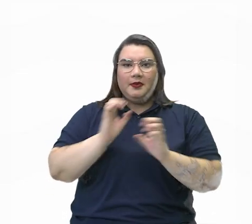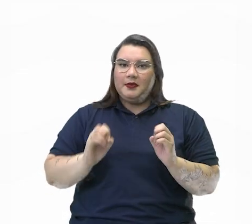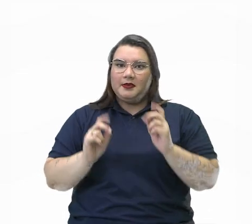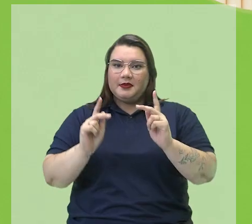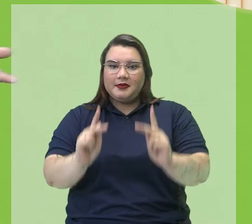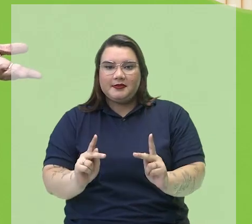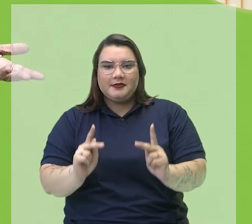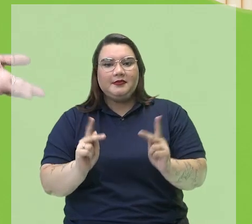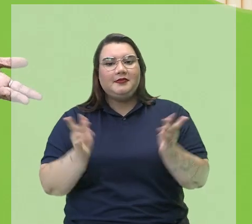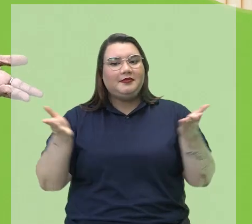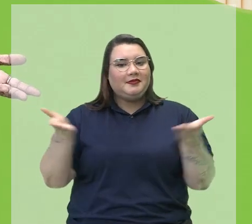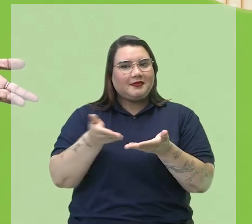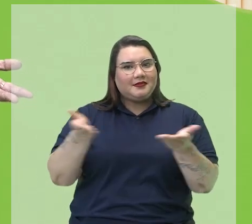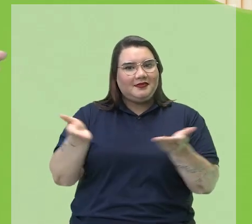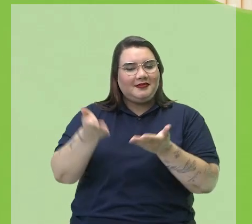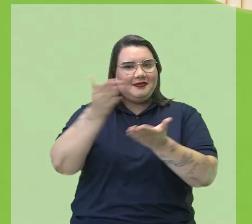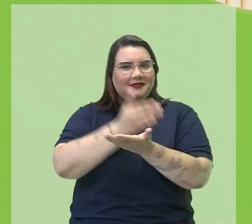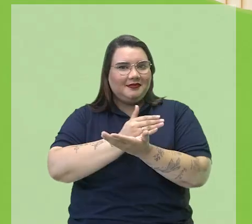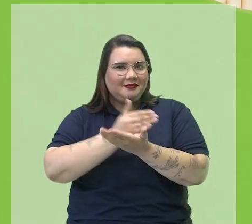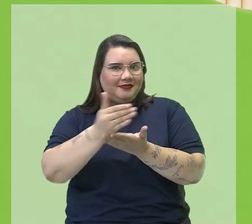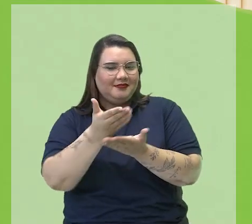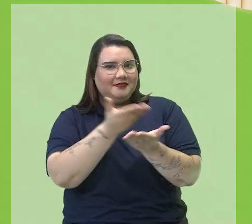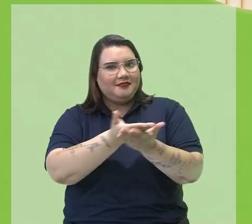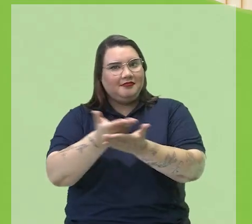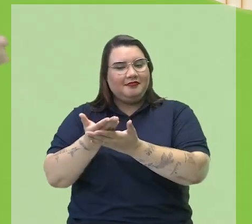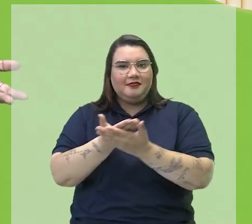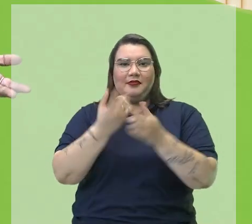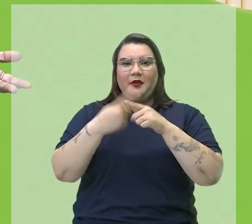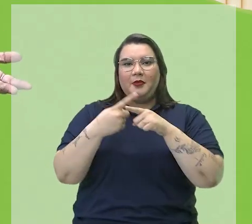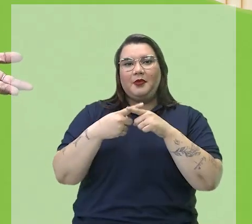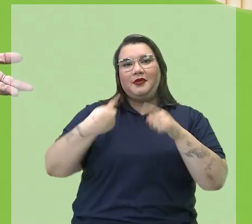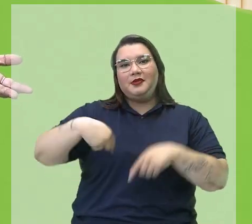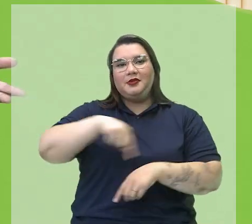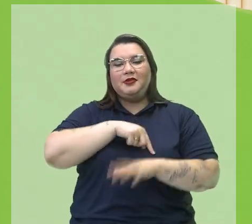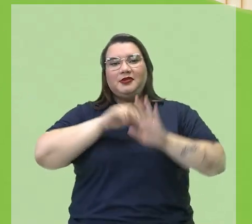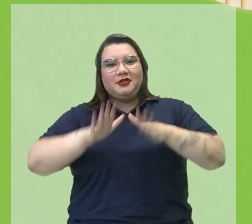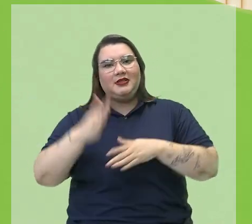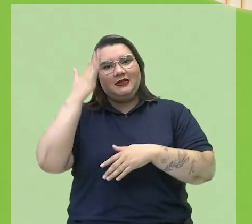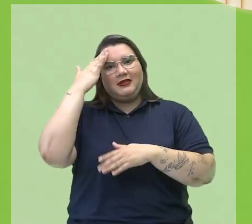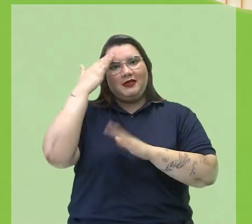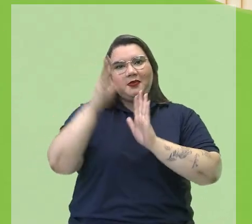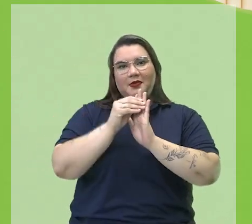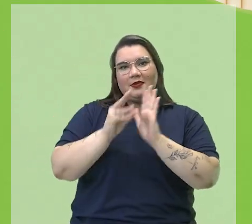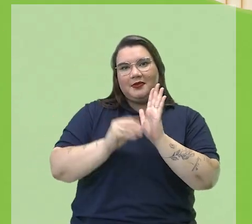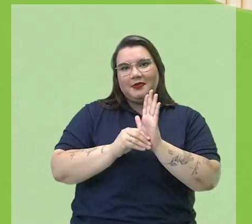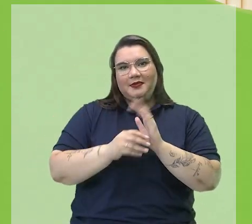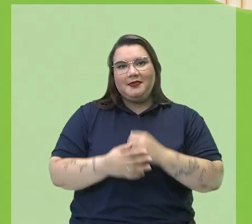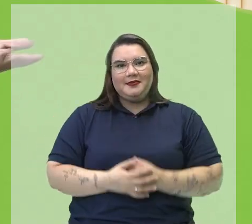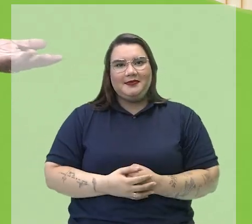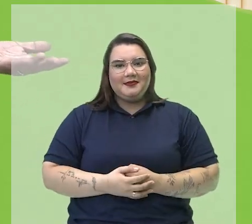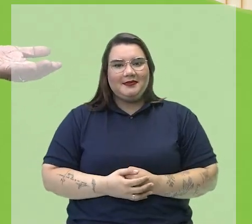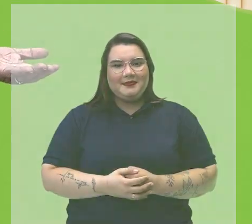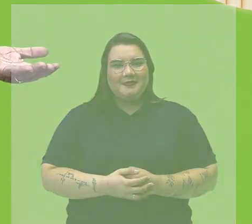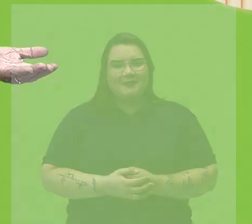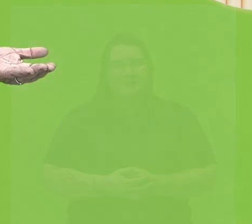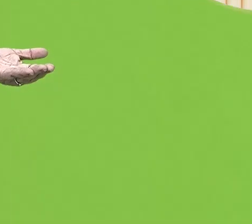moderna. Muito bem, pessoal. Agora sim, que já estamos apresentados, vamos à nossa